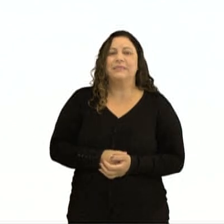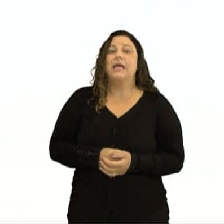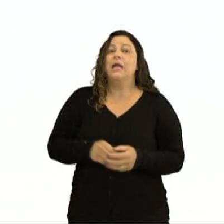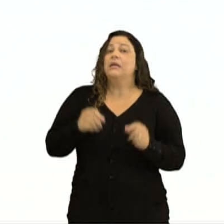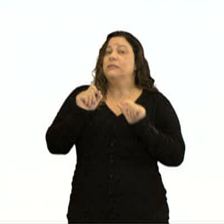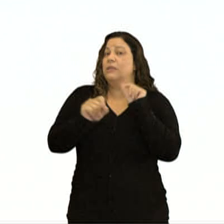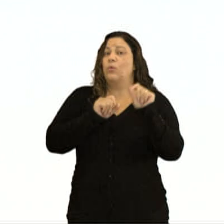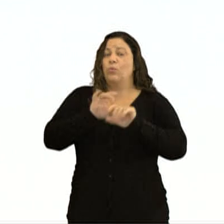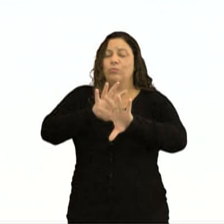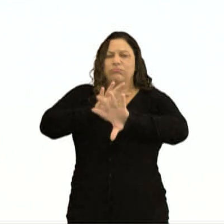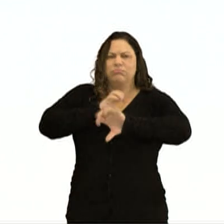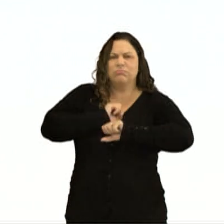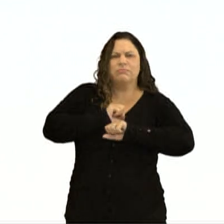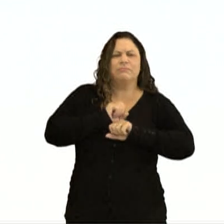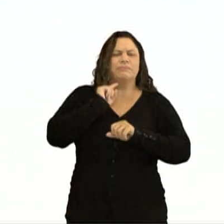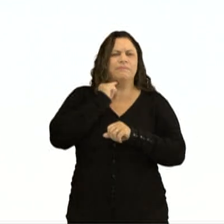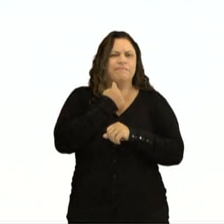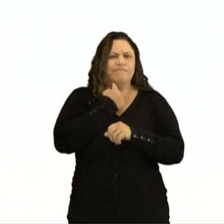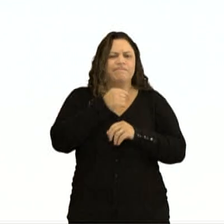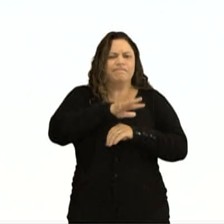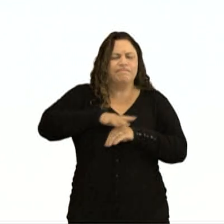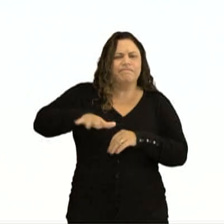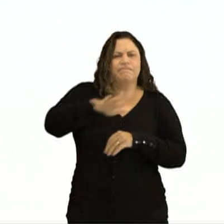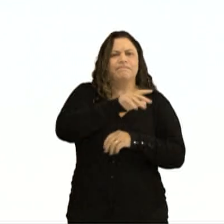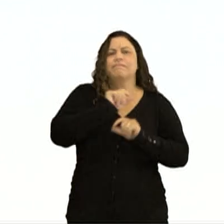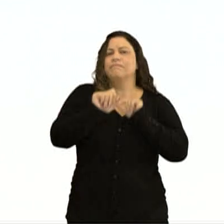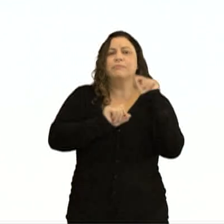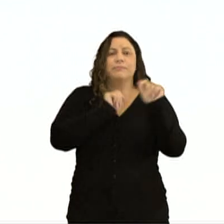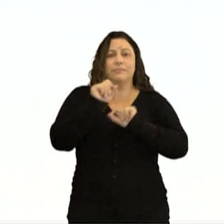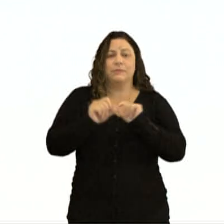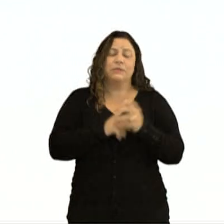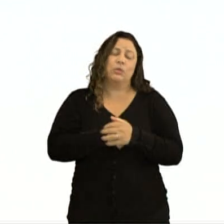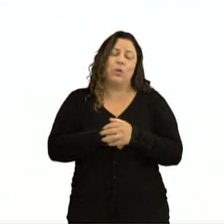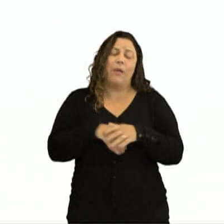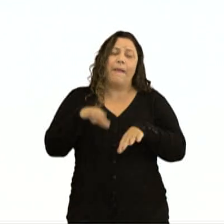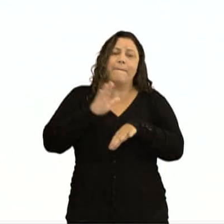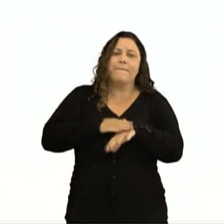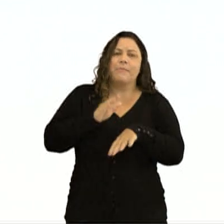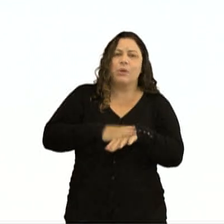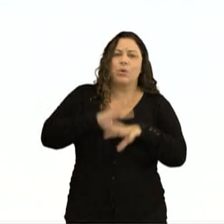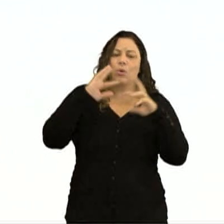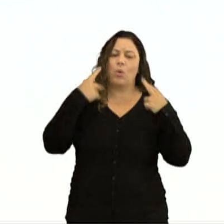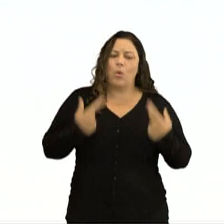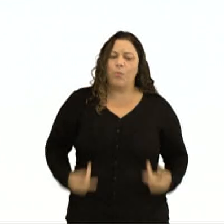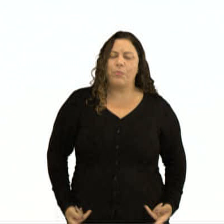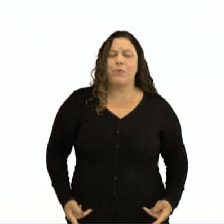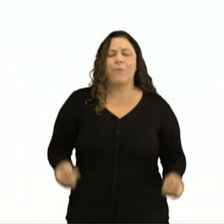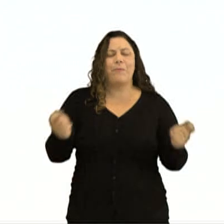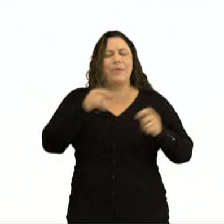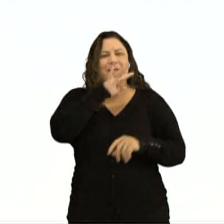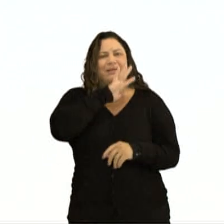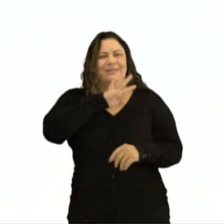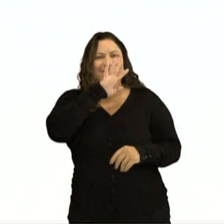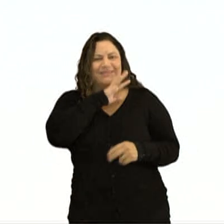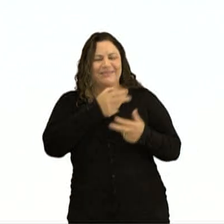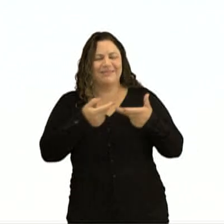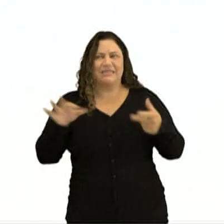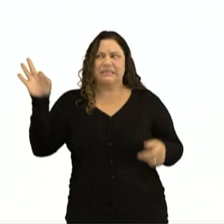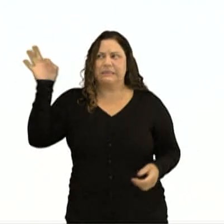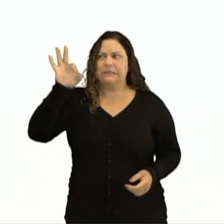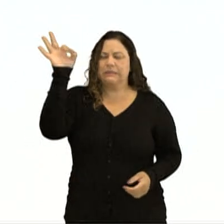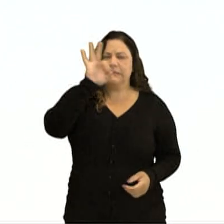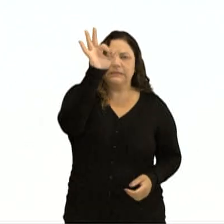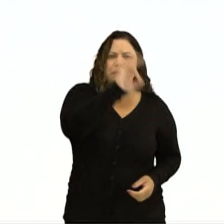de contaminação dos alimentos são constituídos por quem? Pelo homem, pelos animais caseiros,